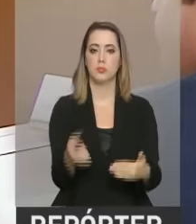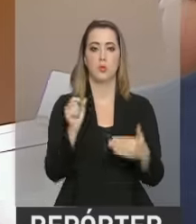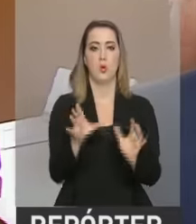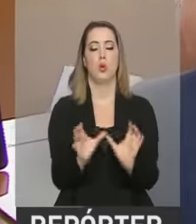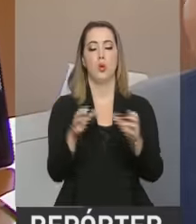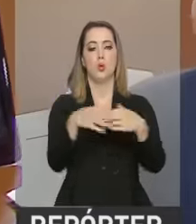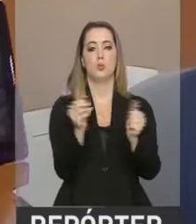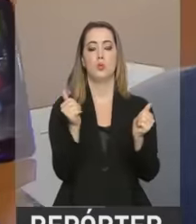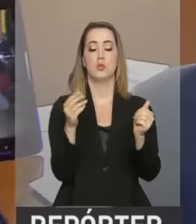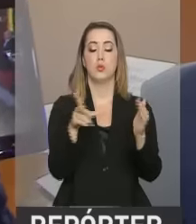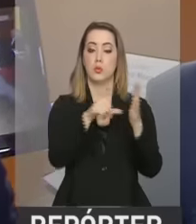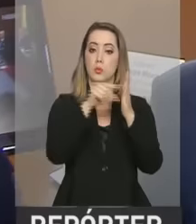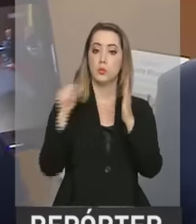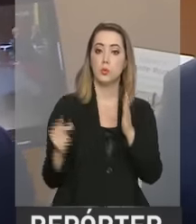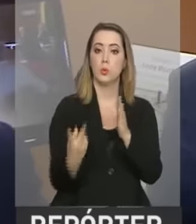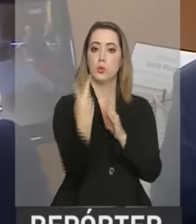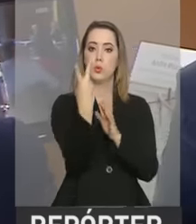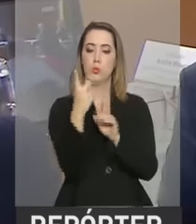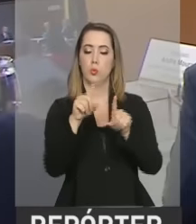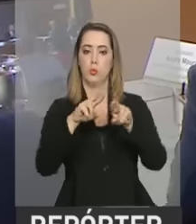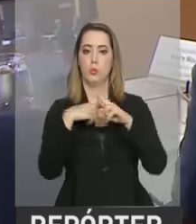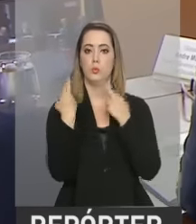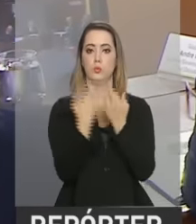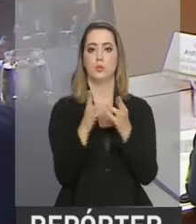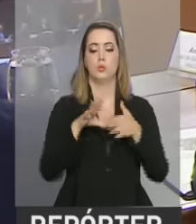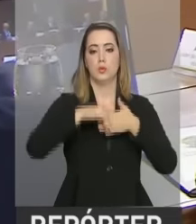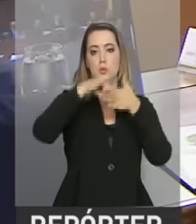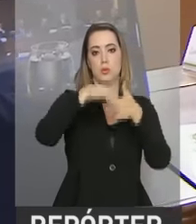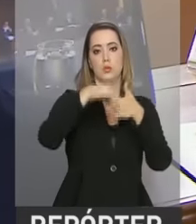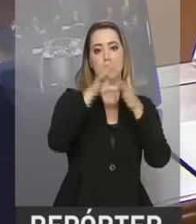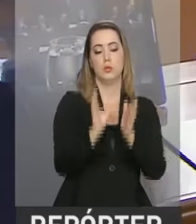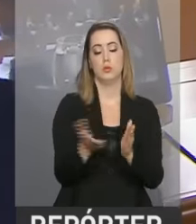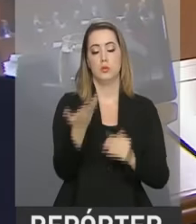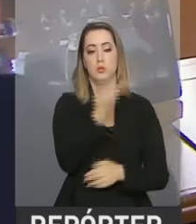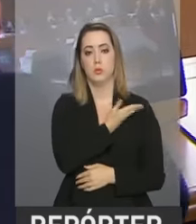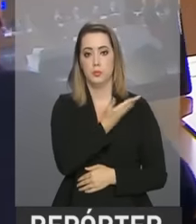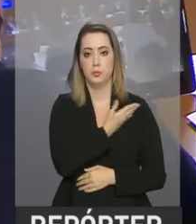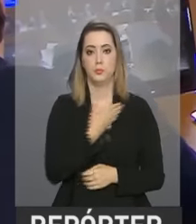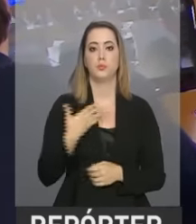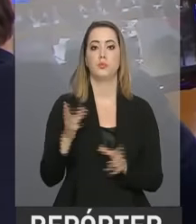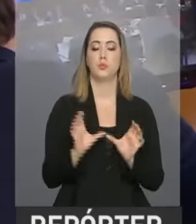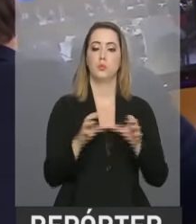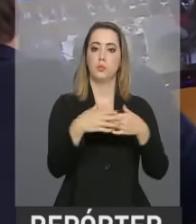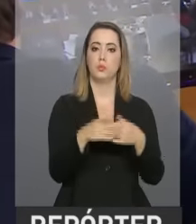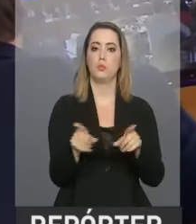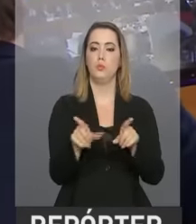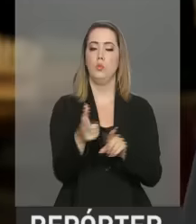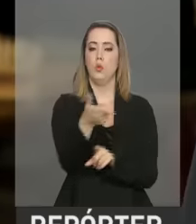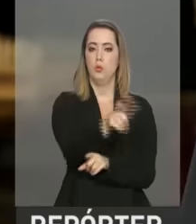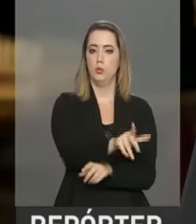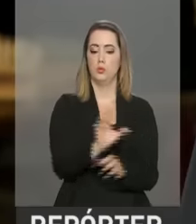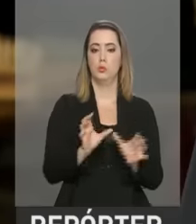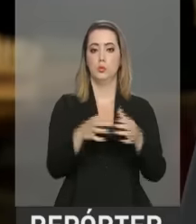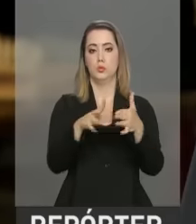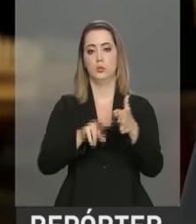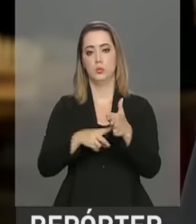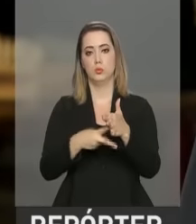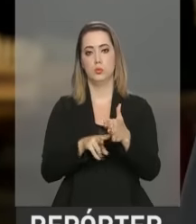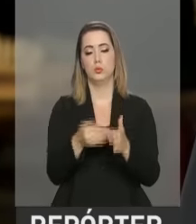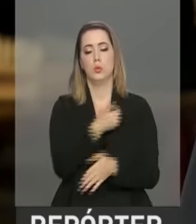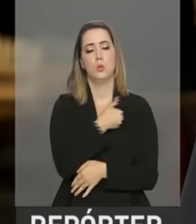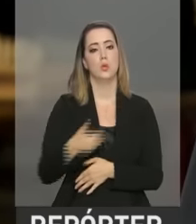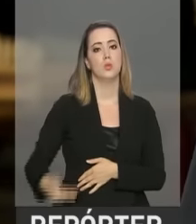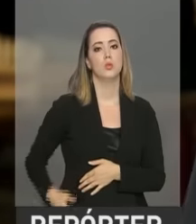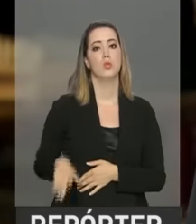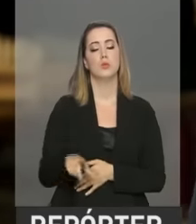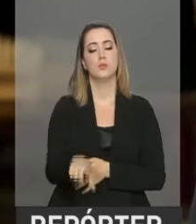duas reuniões, uma com líderes de partidos da base aliada no Congresso e outra com centrais sindicais. O governo definiu uma idade